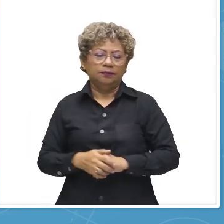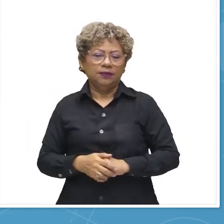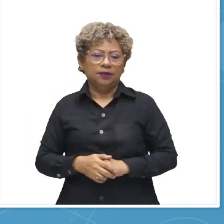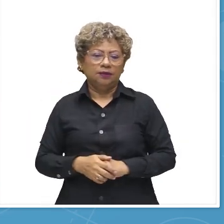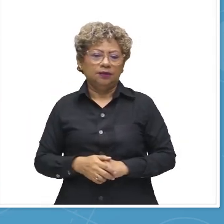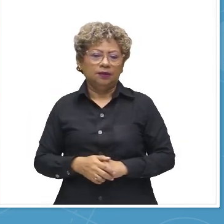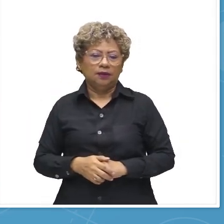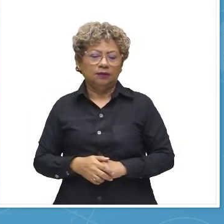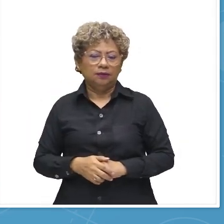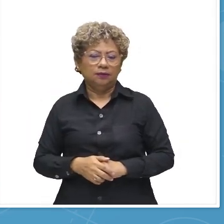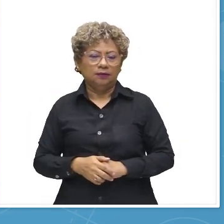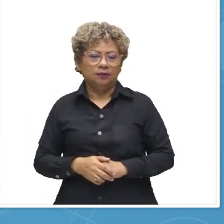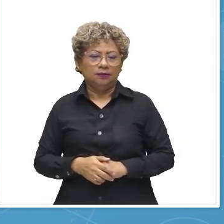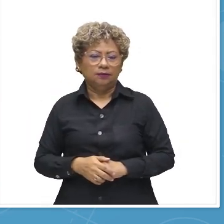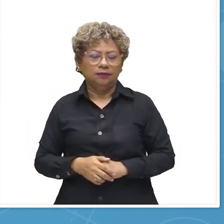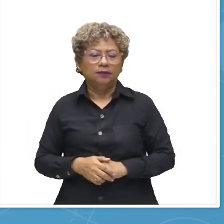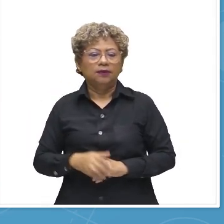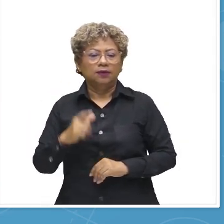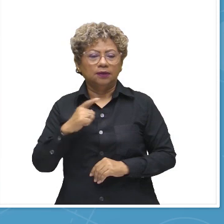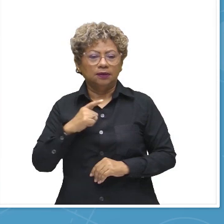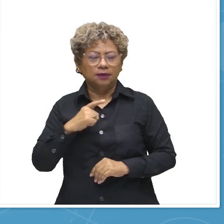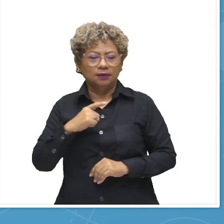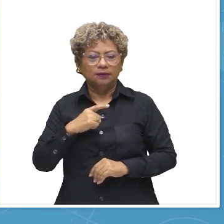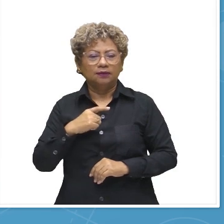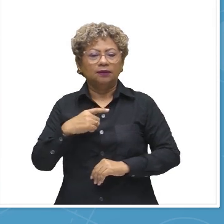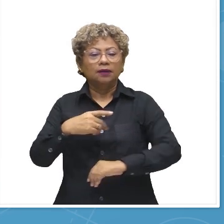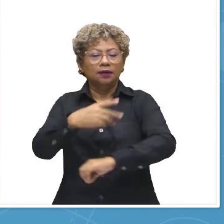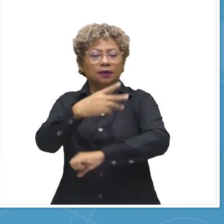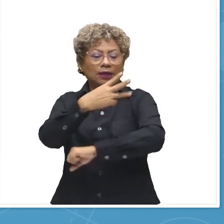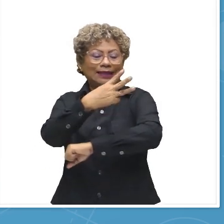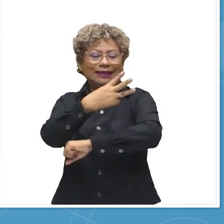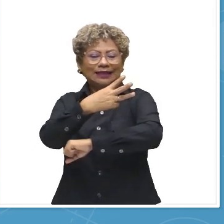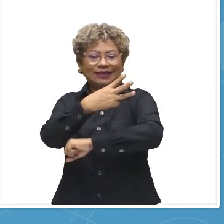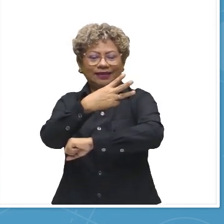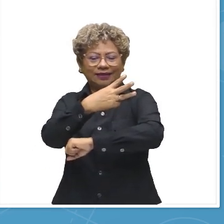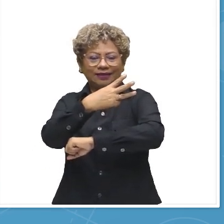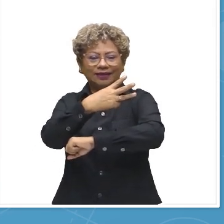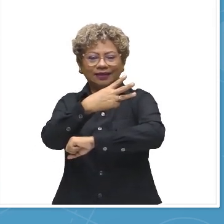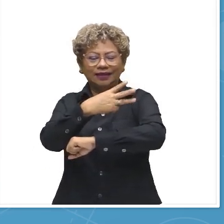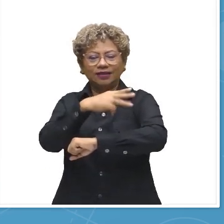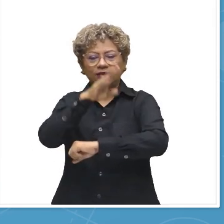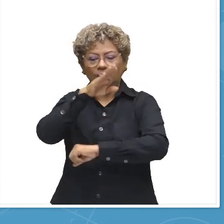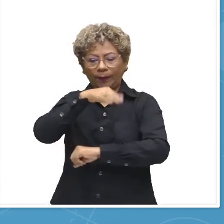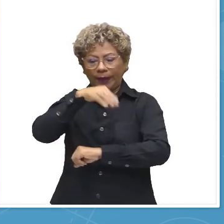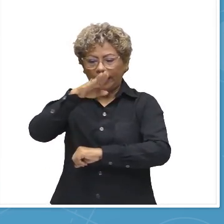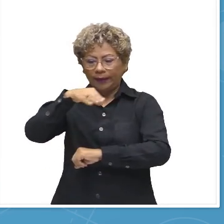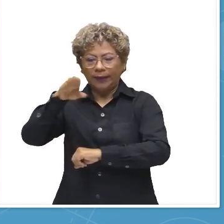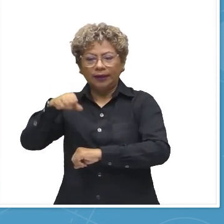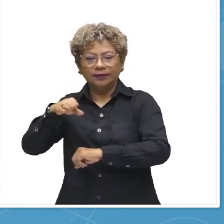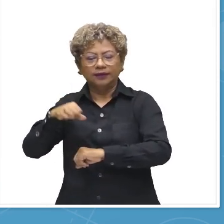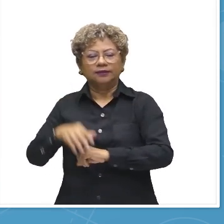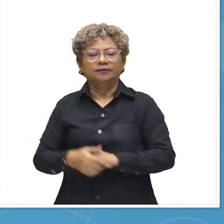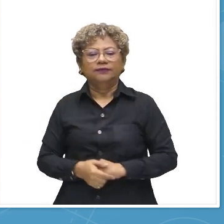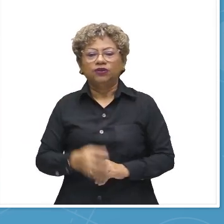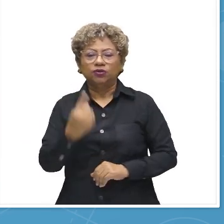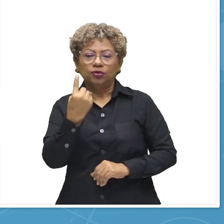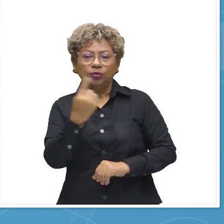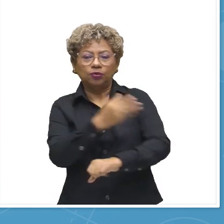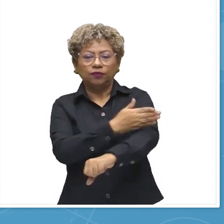tenho 4 quadradinhos aqui, né, do total dos 4, eu tenho 3, que